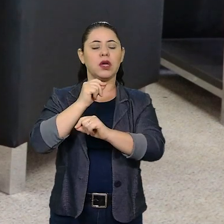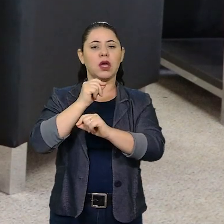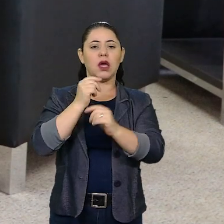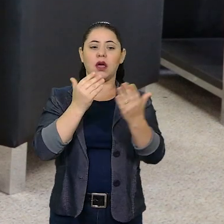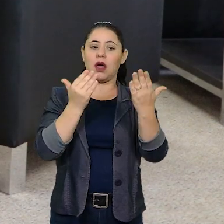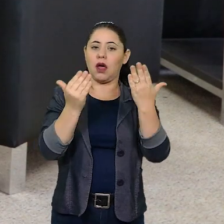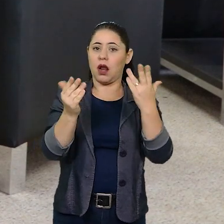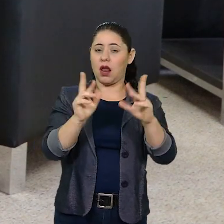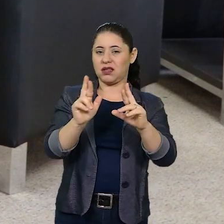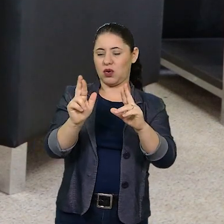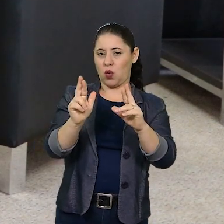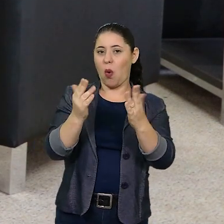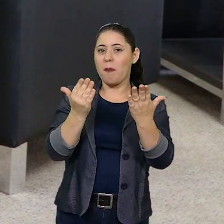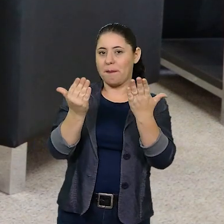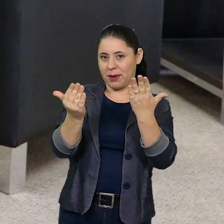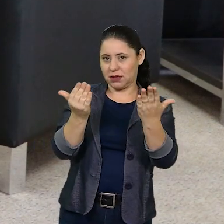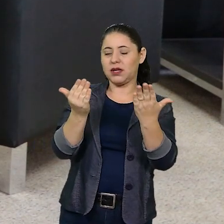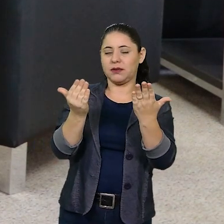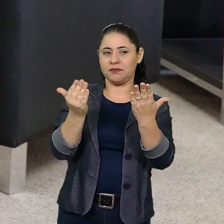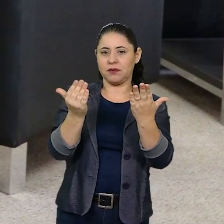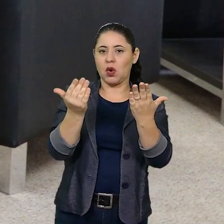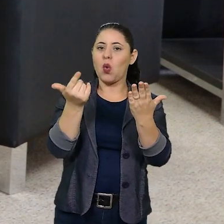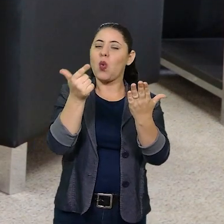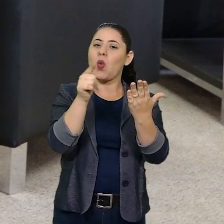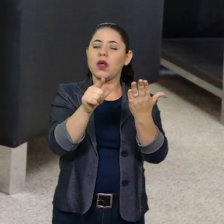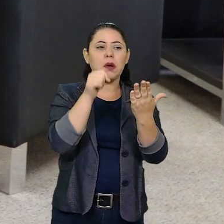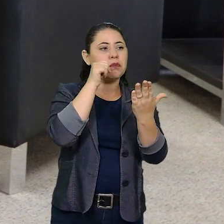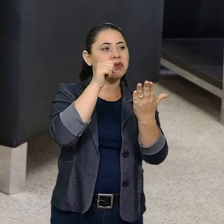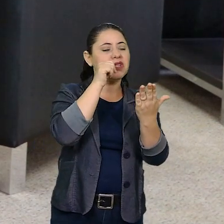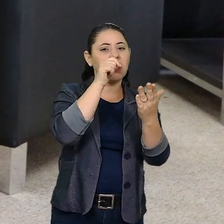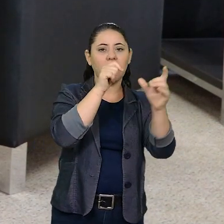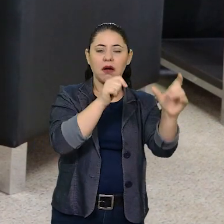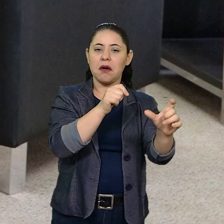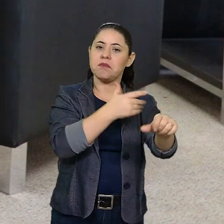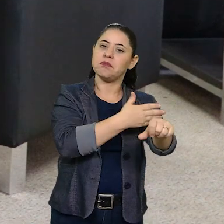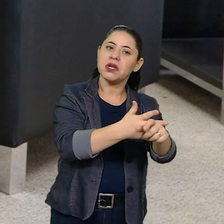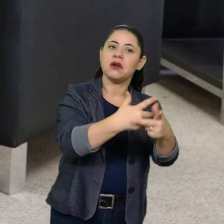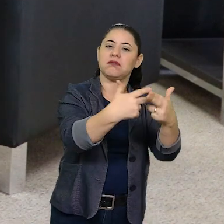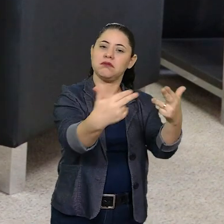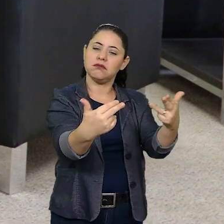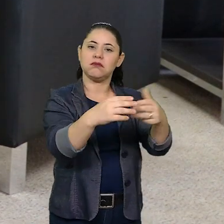do que em relação às outras raças, etnias.